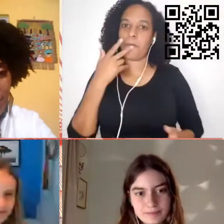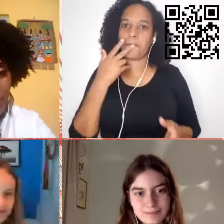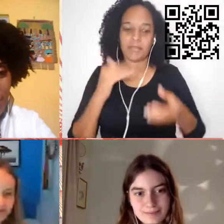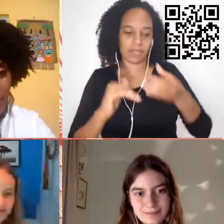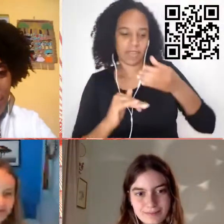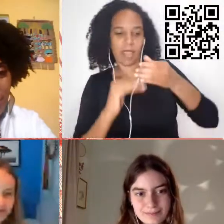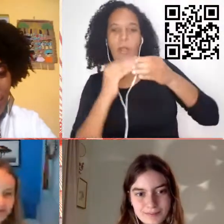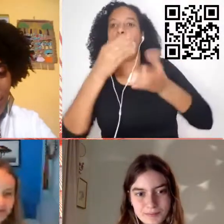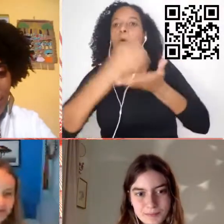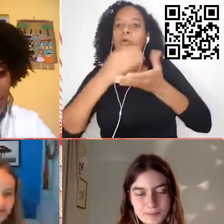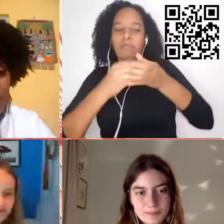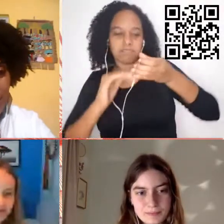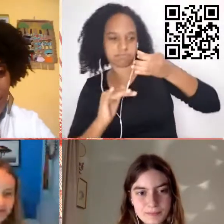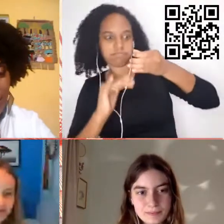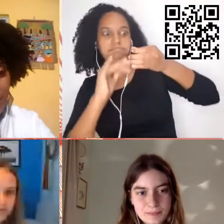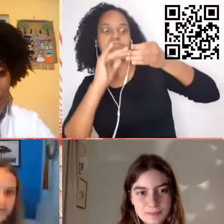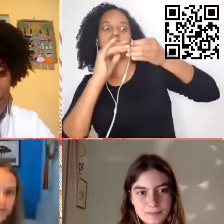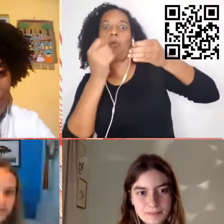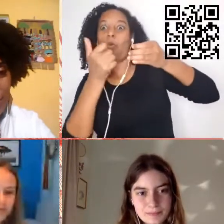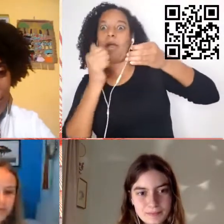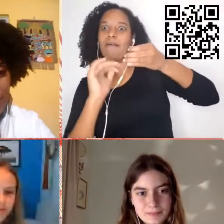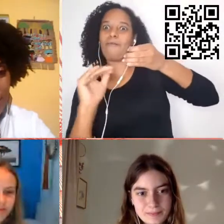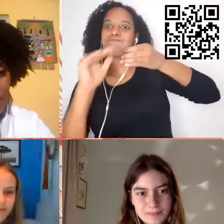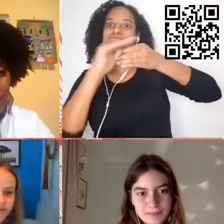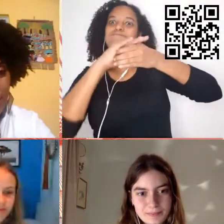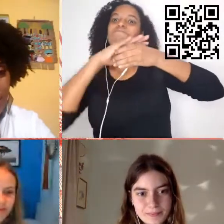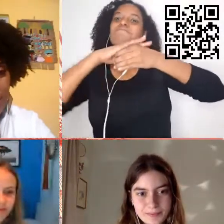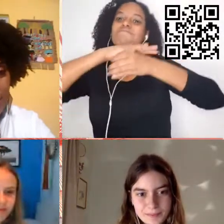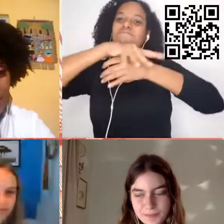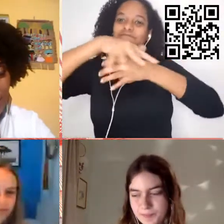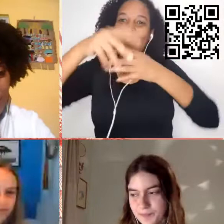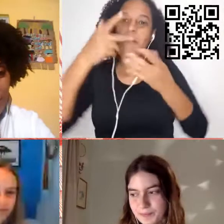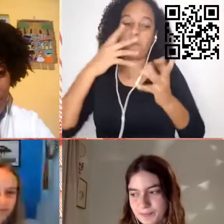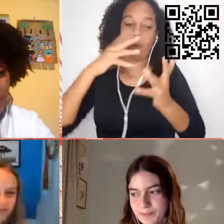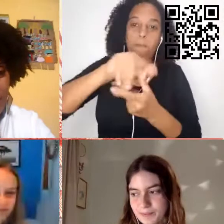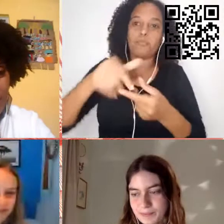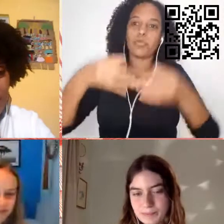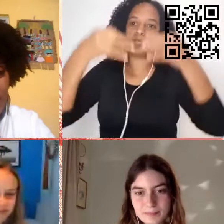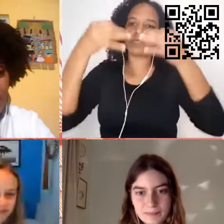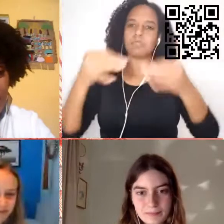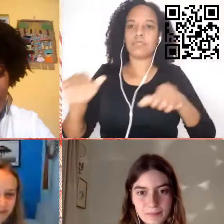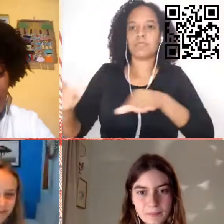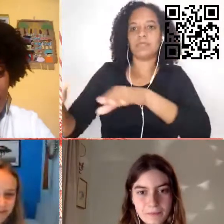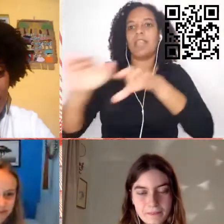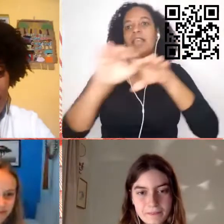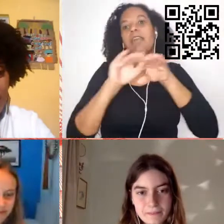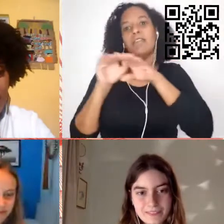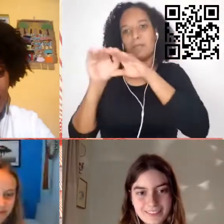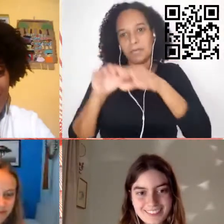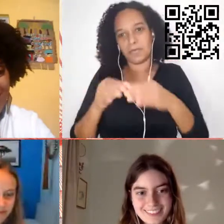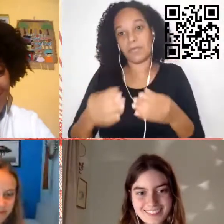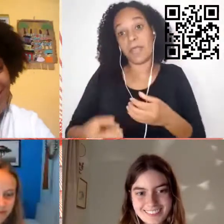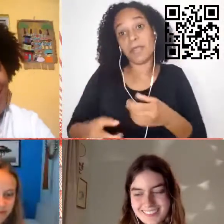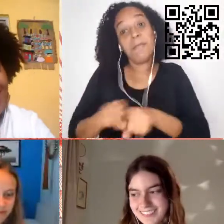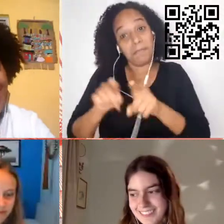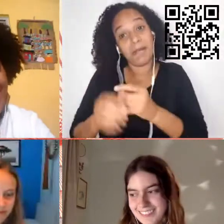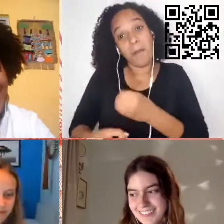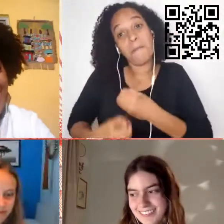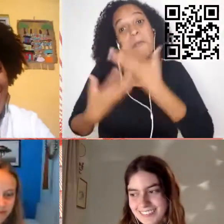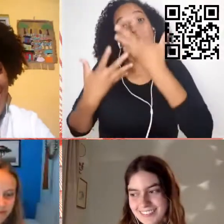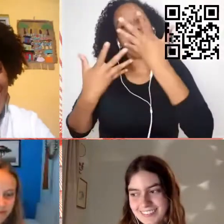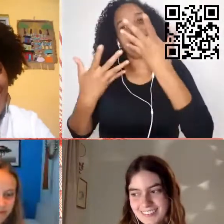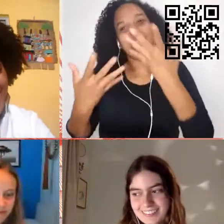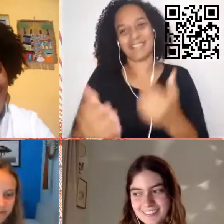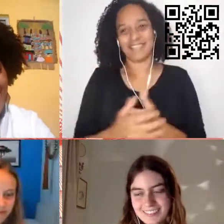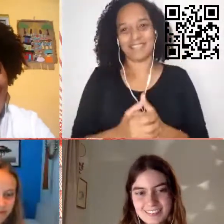e tentar fazer o mundo ser mais justo e mais poético. E